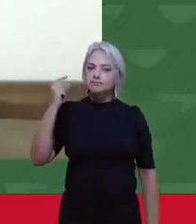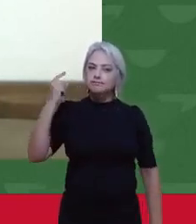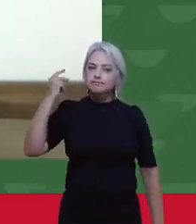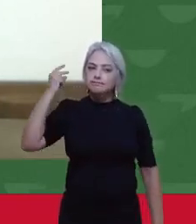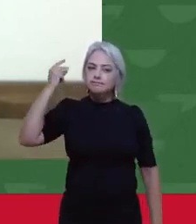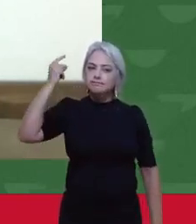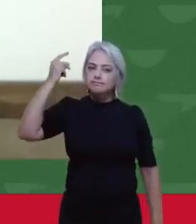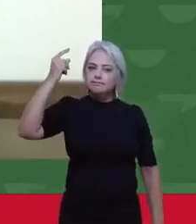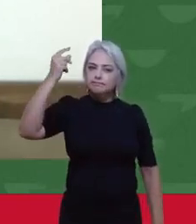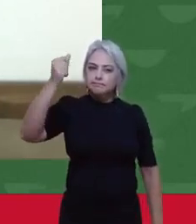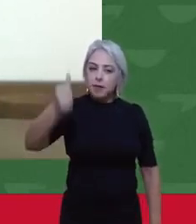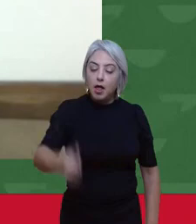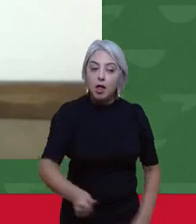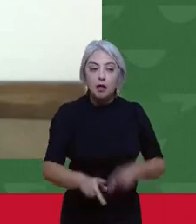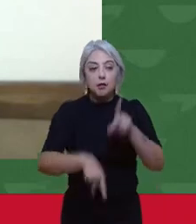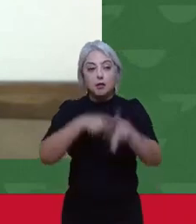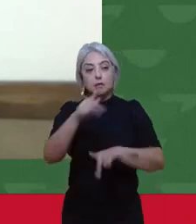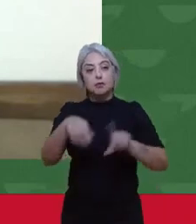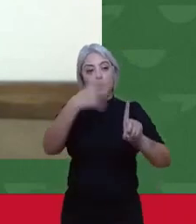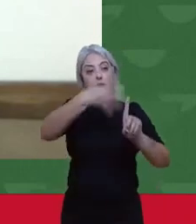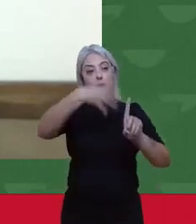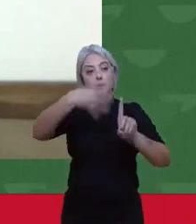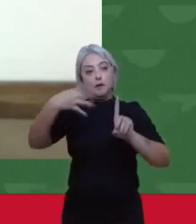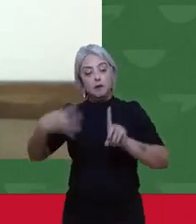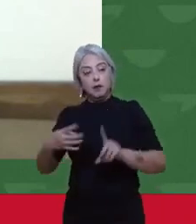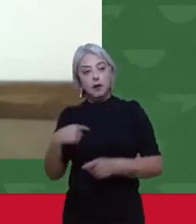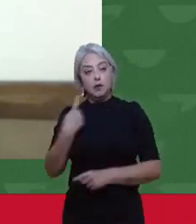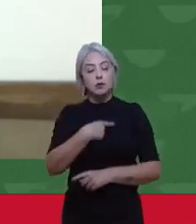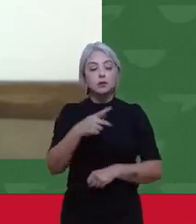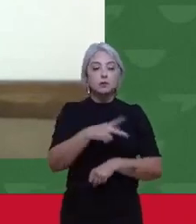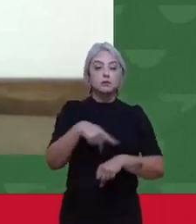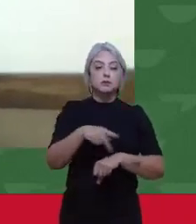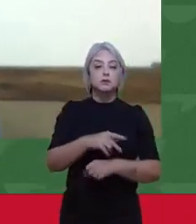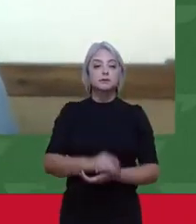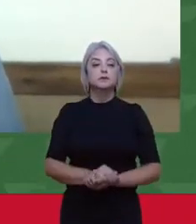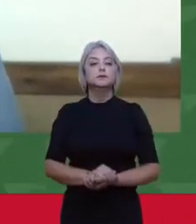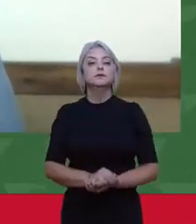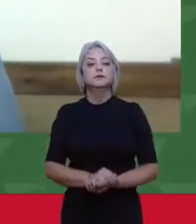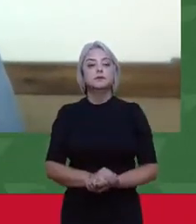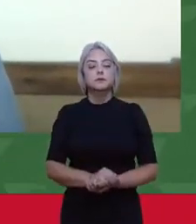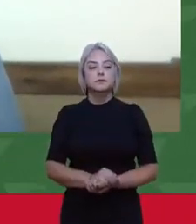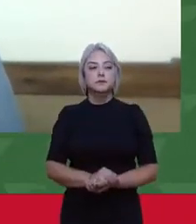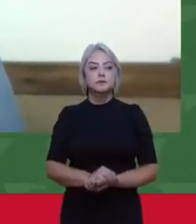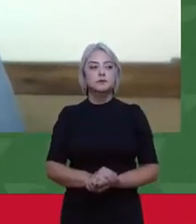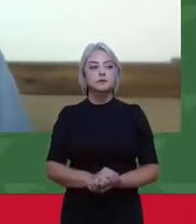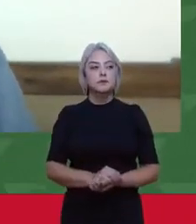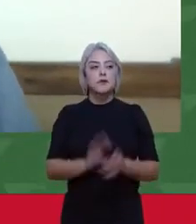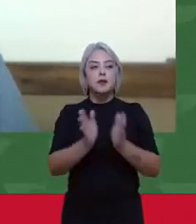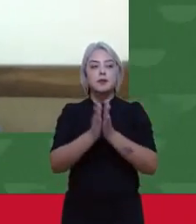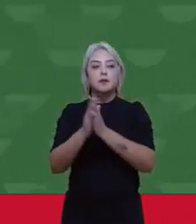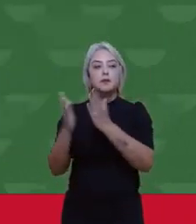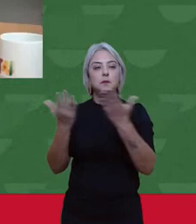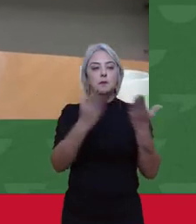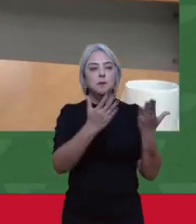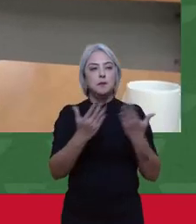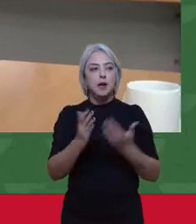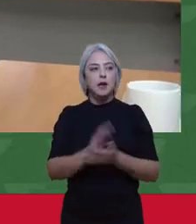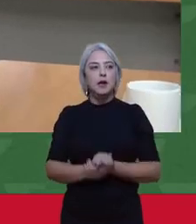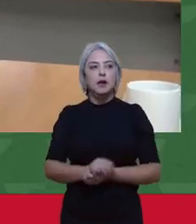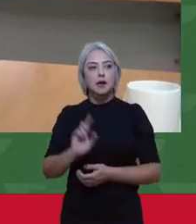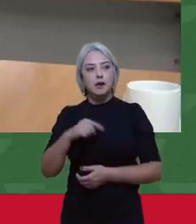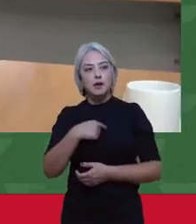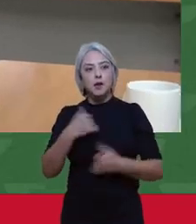com toda a população LGBTQI+, no nosso país. Muito bem, parabéns.